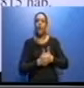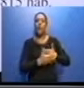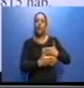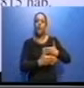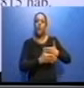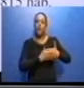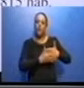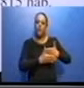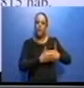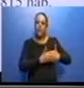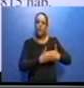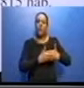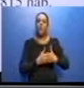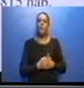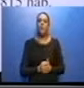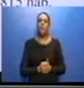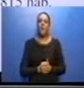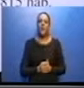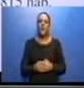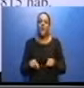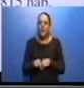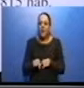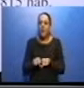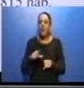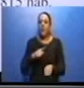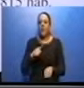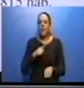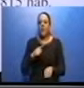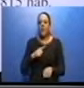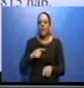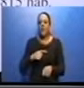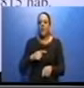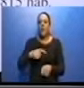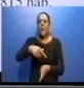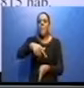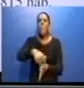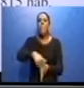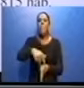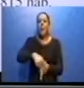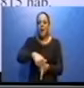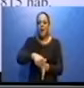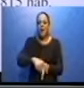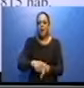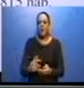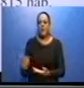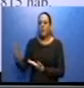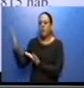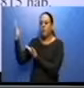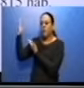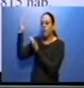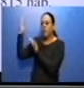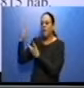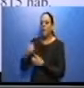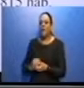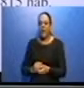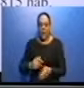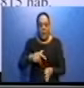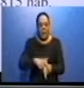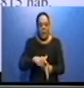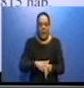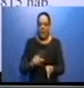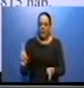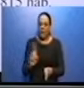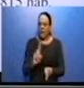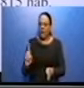canto superior esquerdo, o município de Barretos, né? Então, ele não está na legenda, então Barretos não faz parte dessa